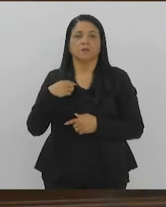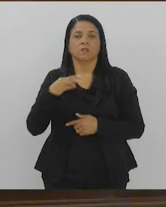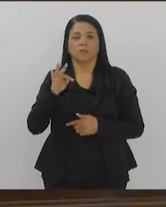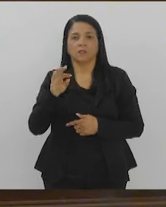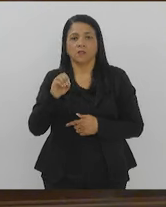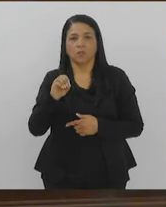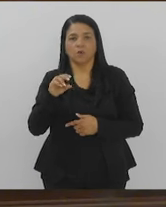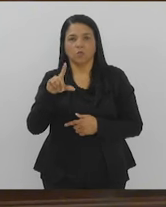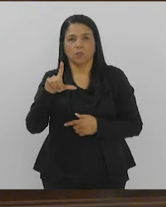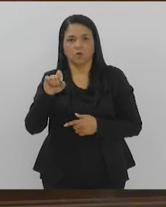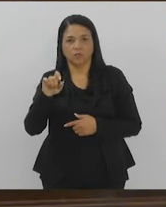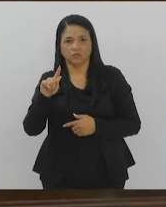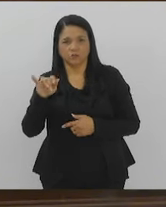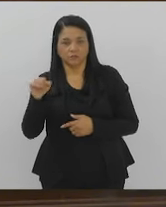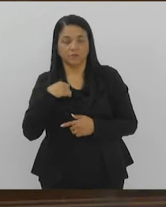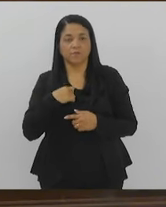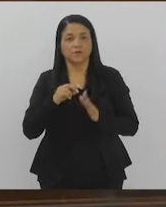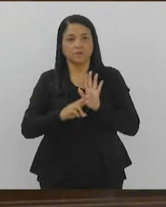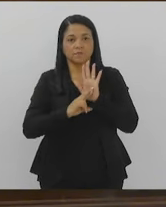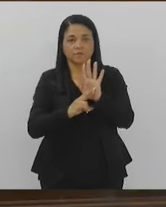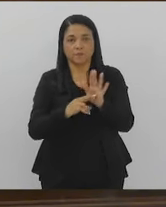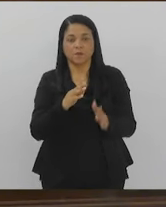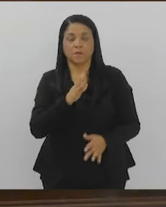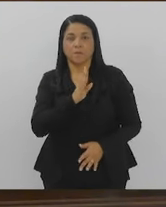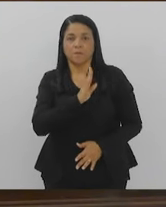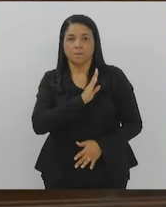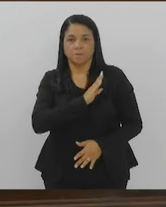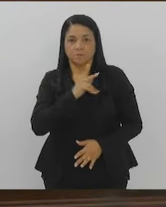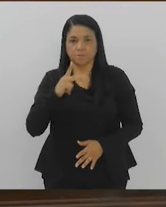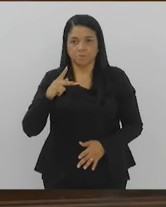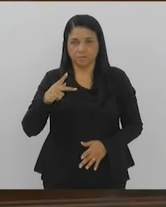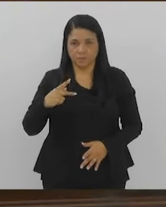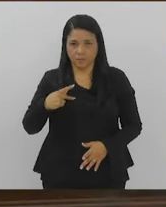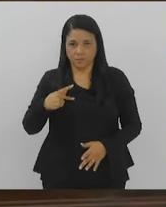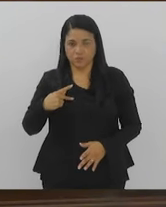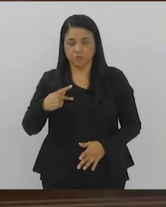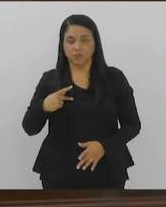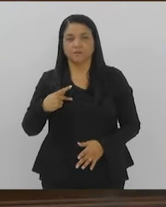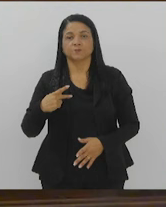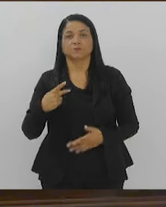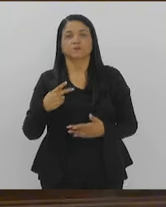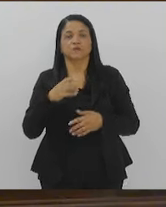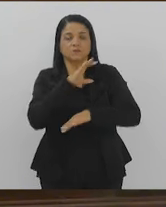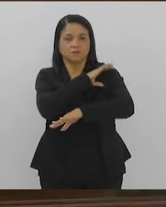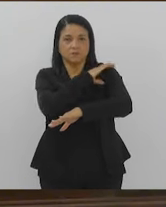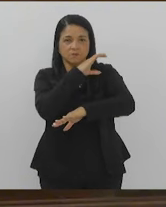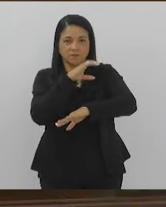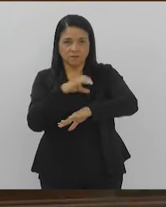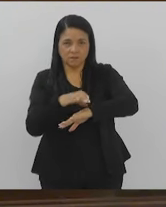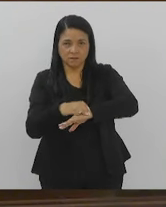senhor bispo Manuel Ferreira do Ministério das Assembleias de Deus em Madureira.